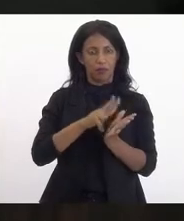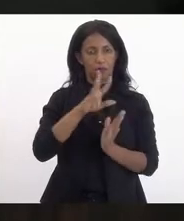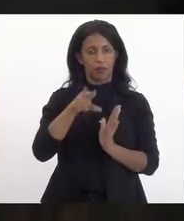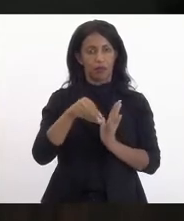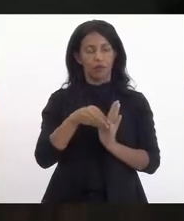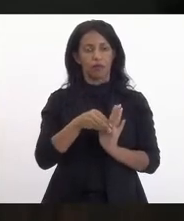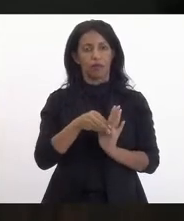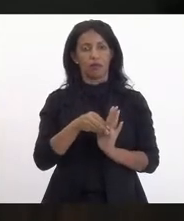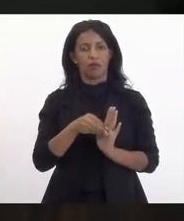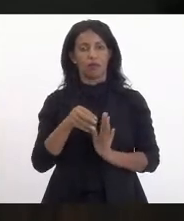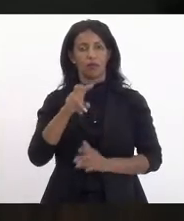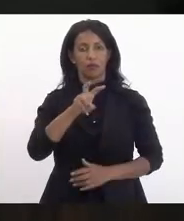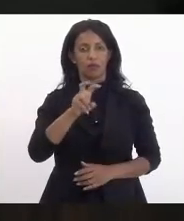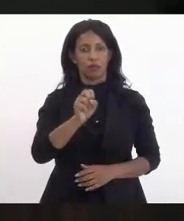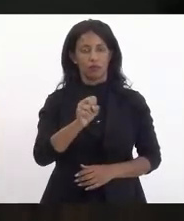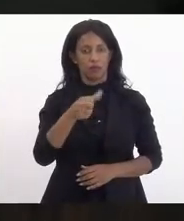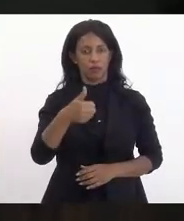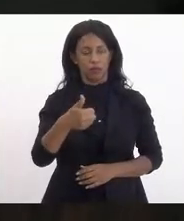do projeto